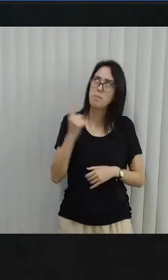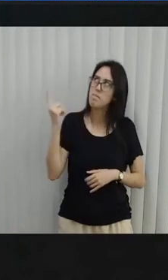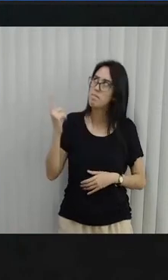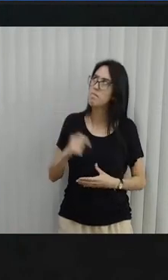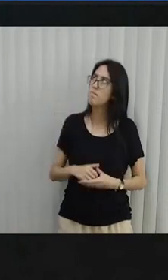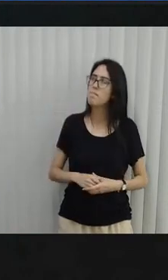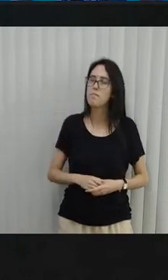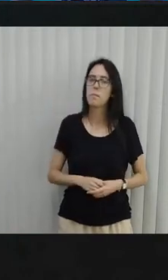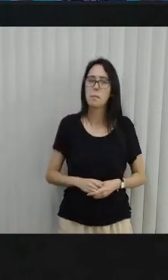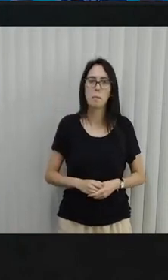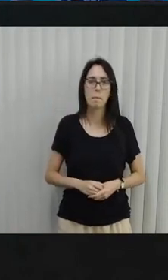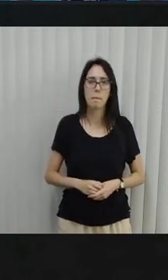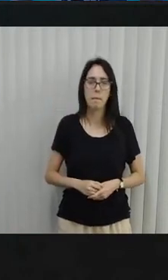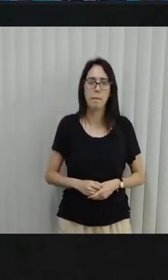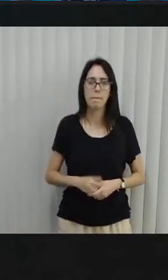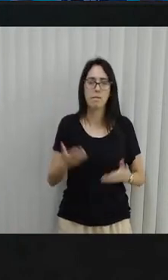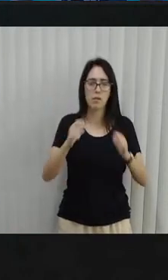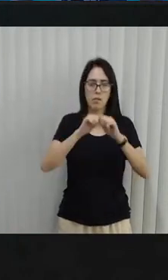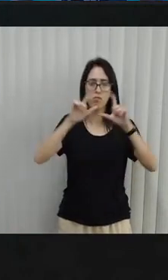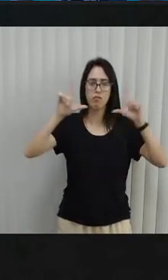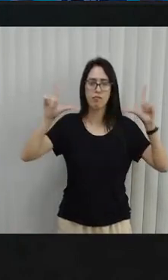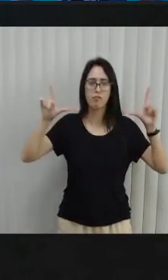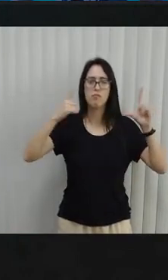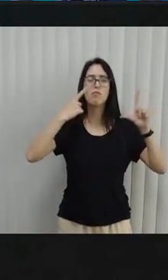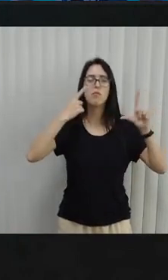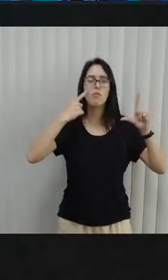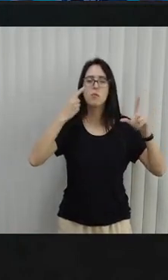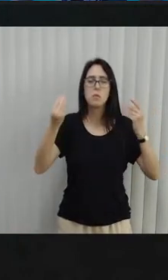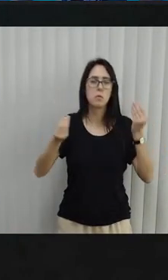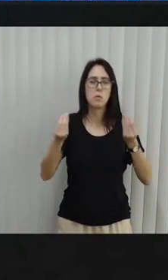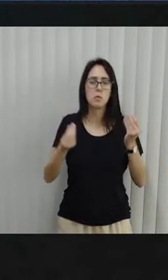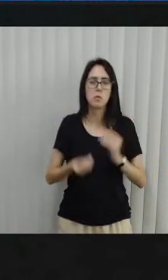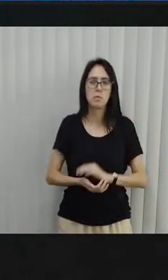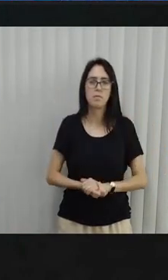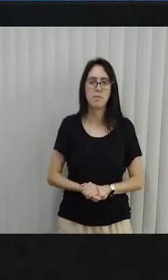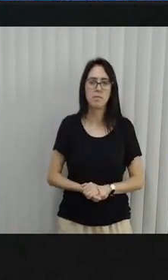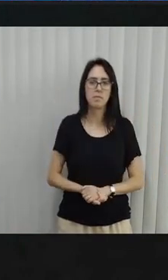rápido. Deixa em tela cheia ali o game, só pra gente ver.